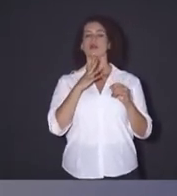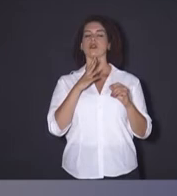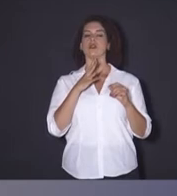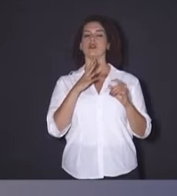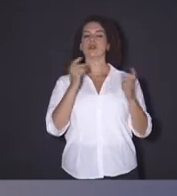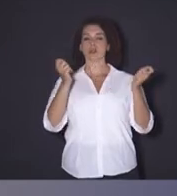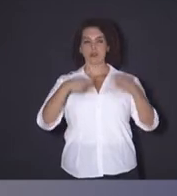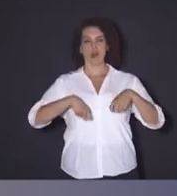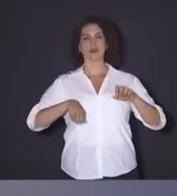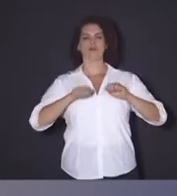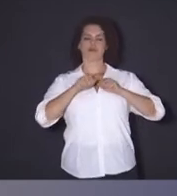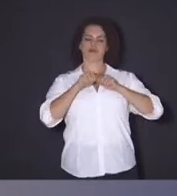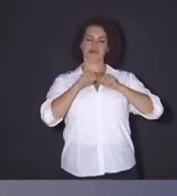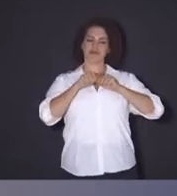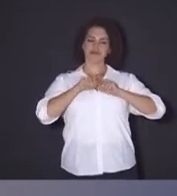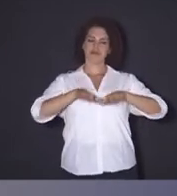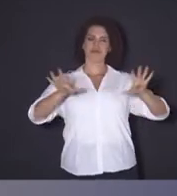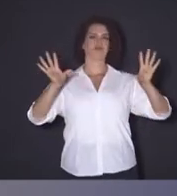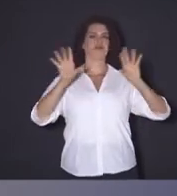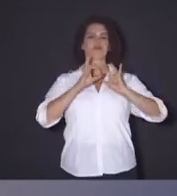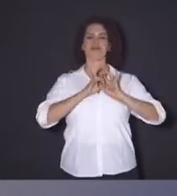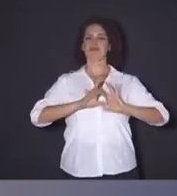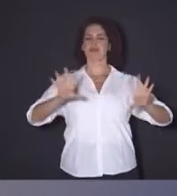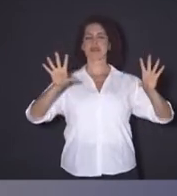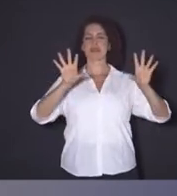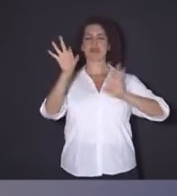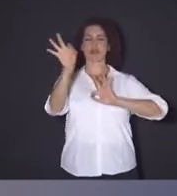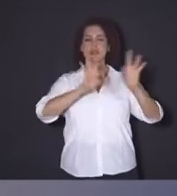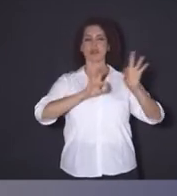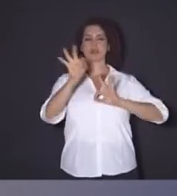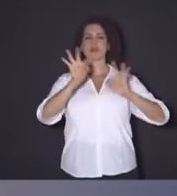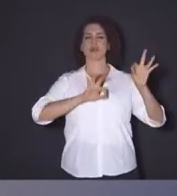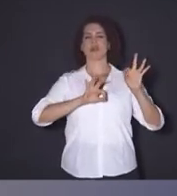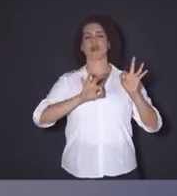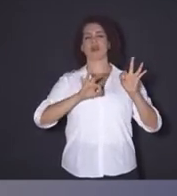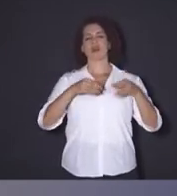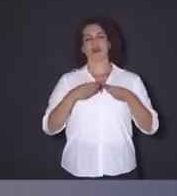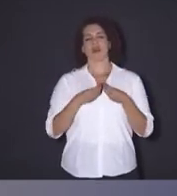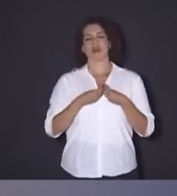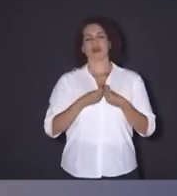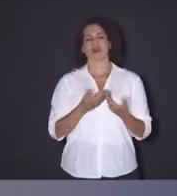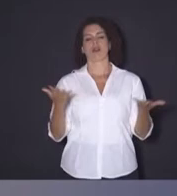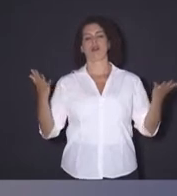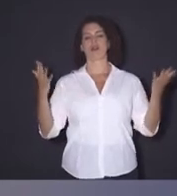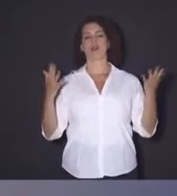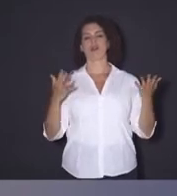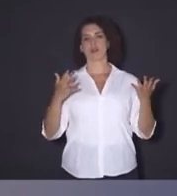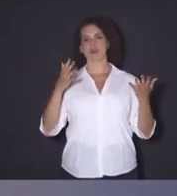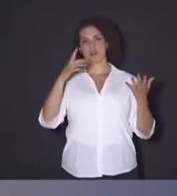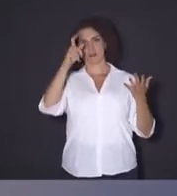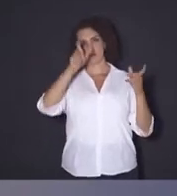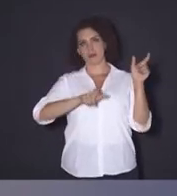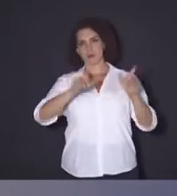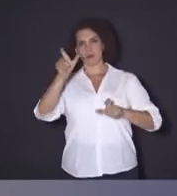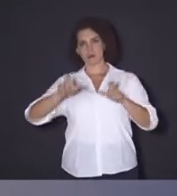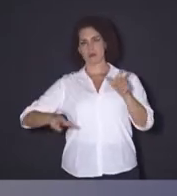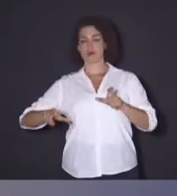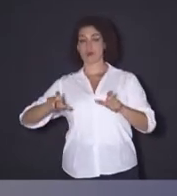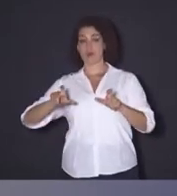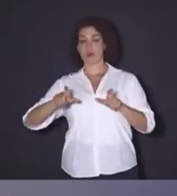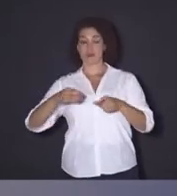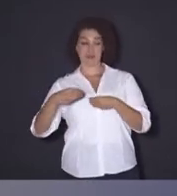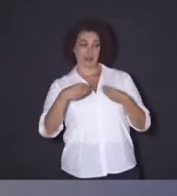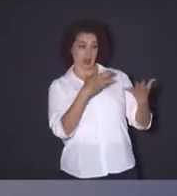disponibilizado, sistematizado e entregue às pessoas, e não apenas às corporações.